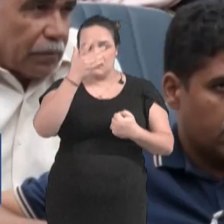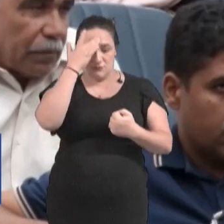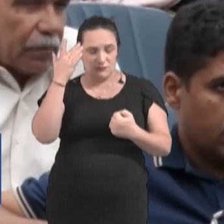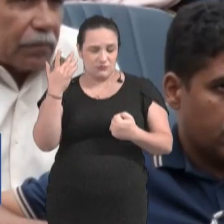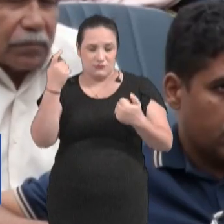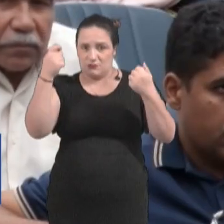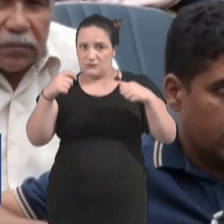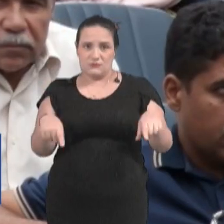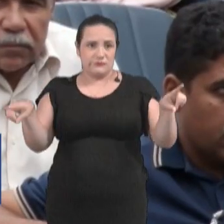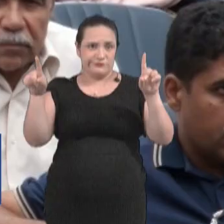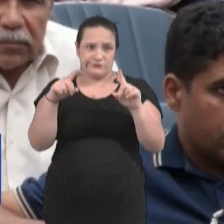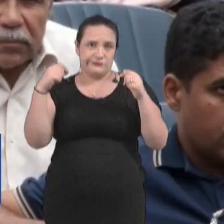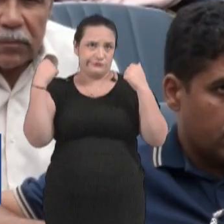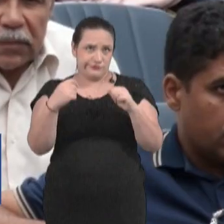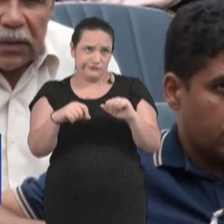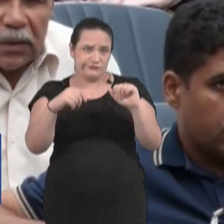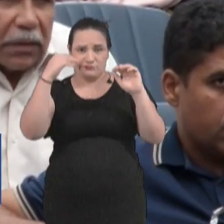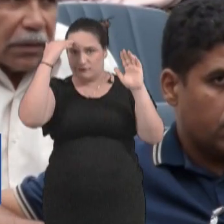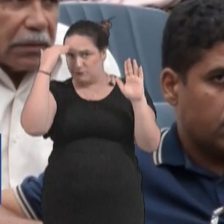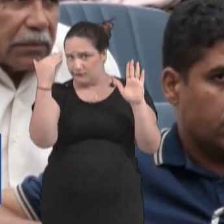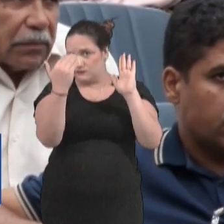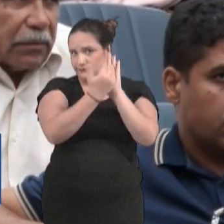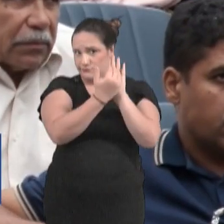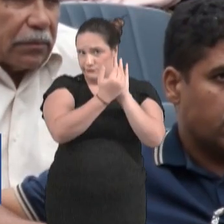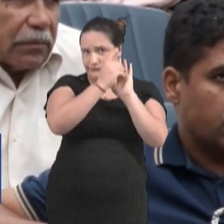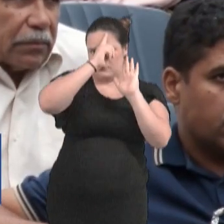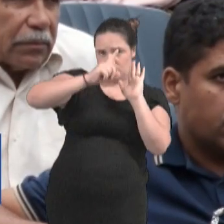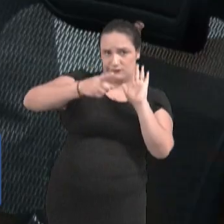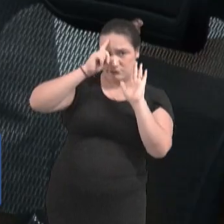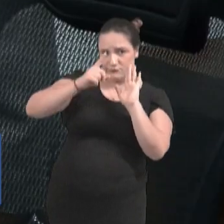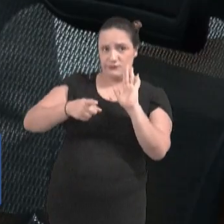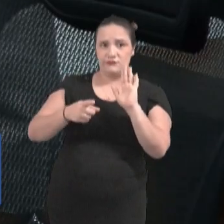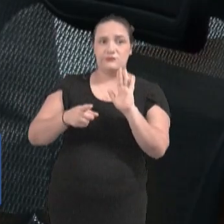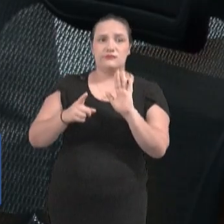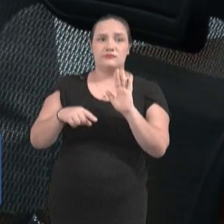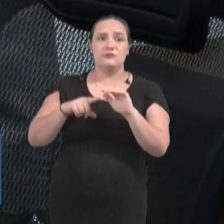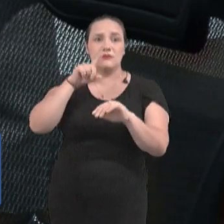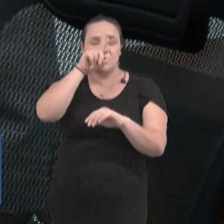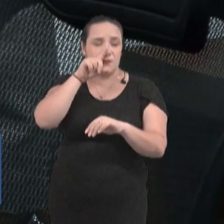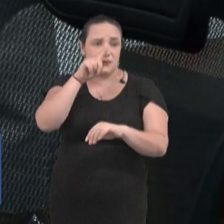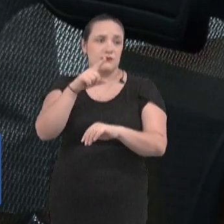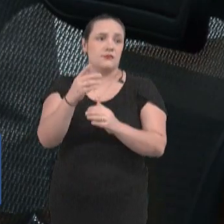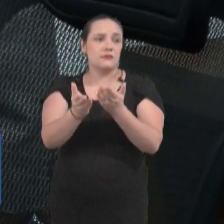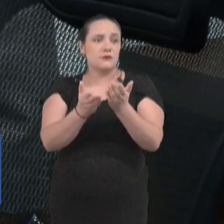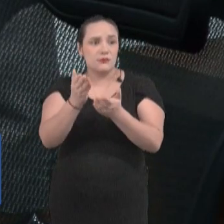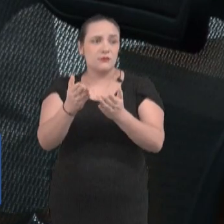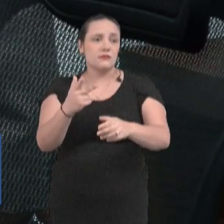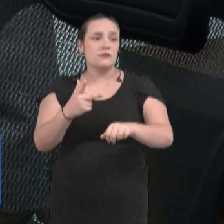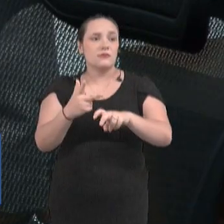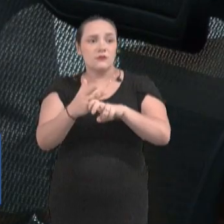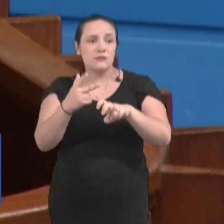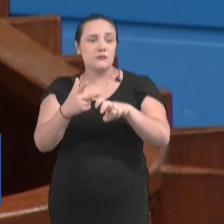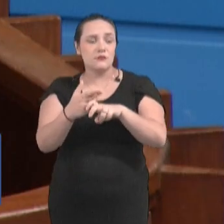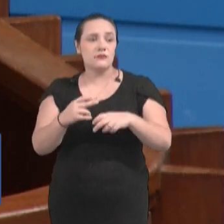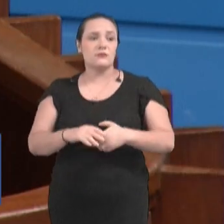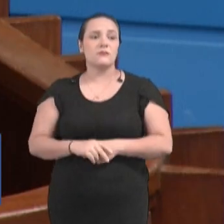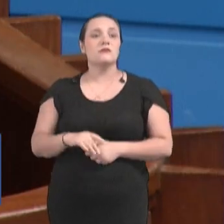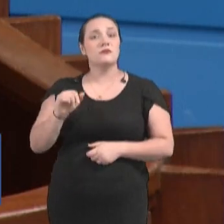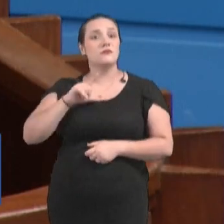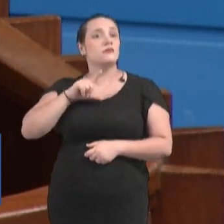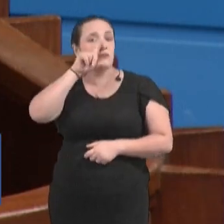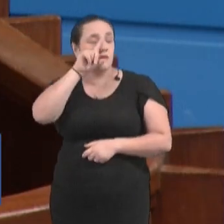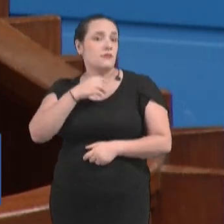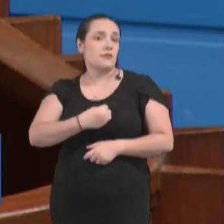constrangido a submeter-se com risco de vida a tratamento médico ou a intervenção cirúrgica. A nossa